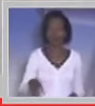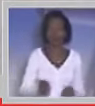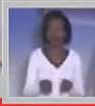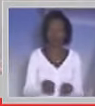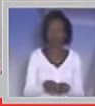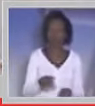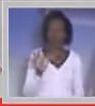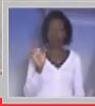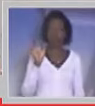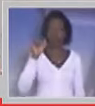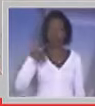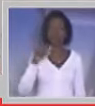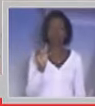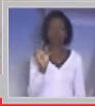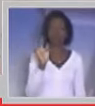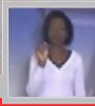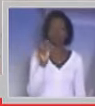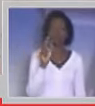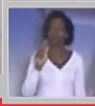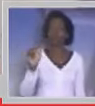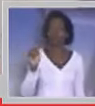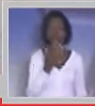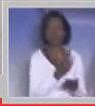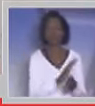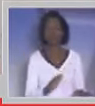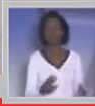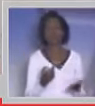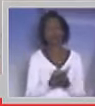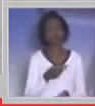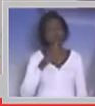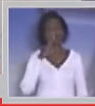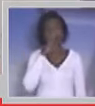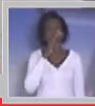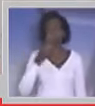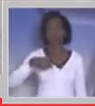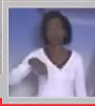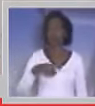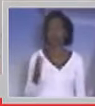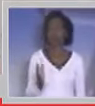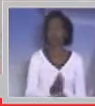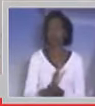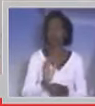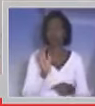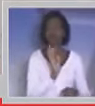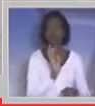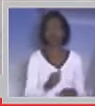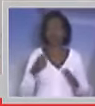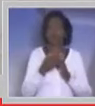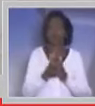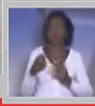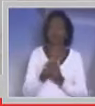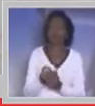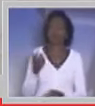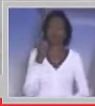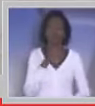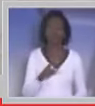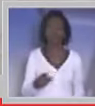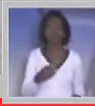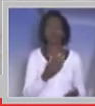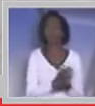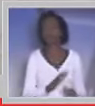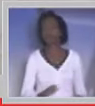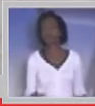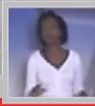escolas municipais é um absurdo isso é um crime nós vamos tomar providências e lutar para reverter essa